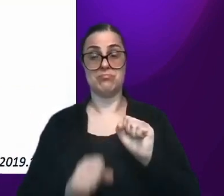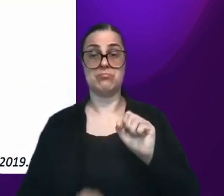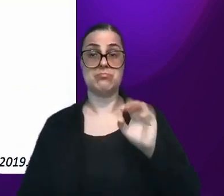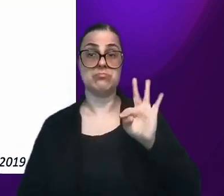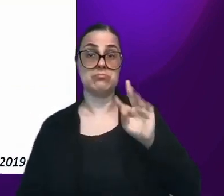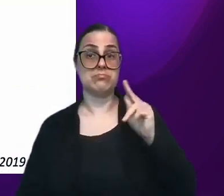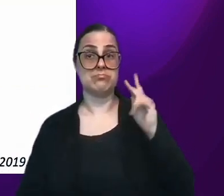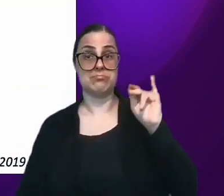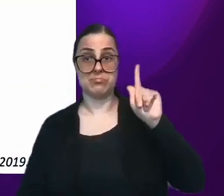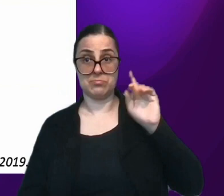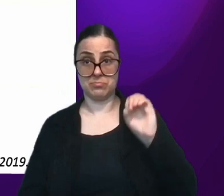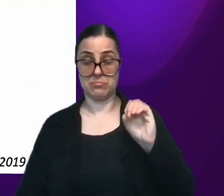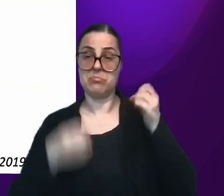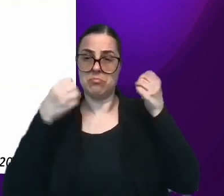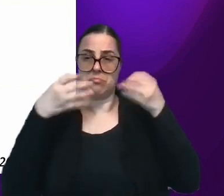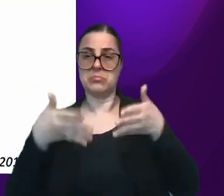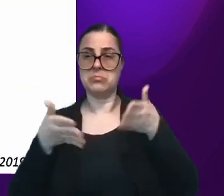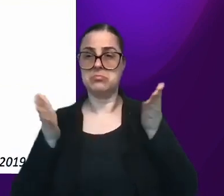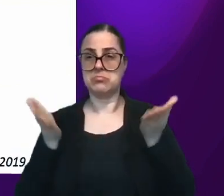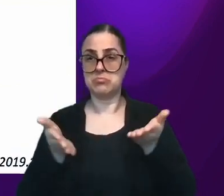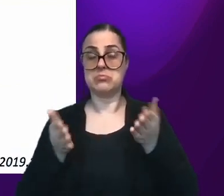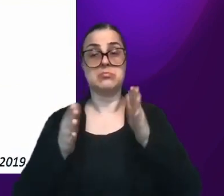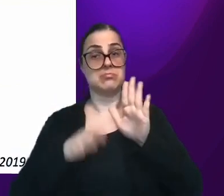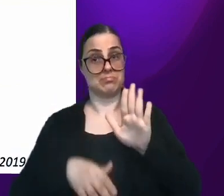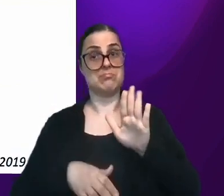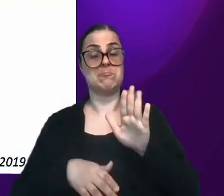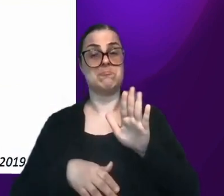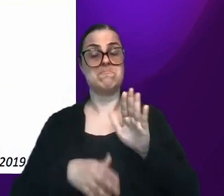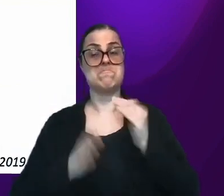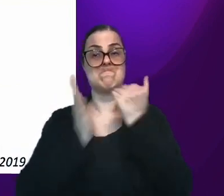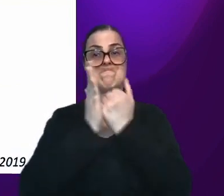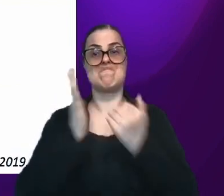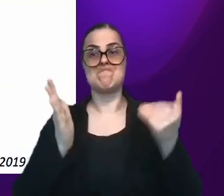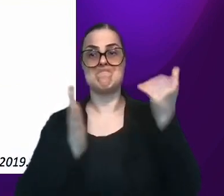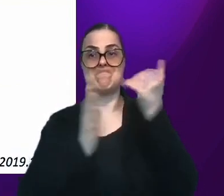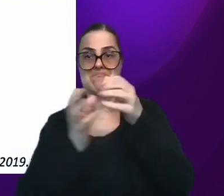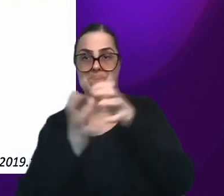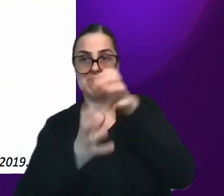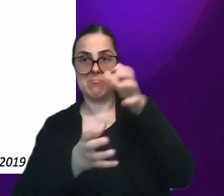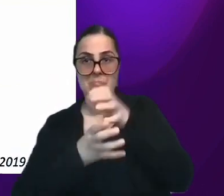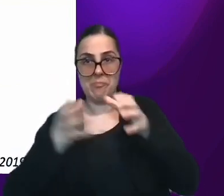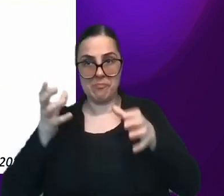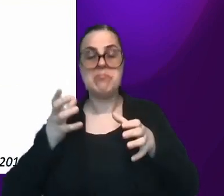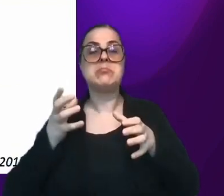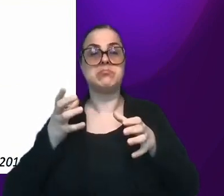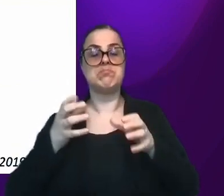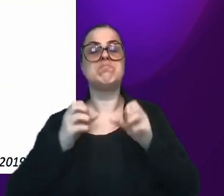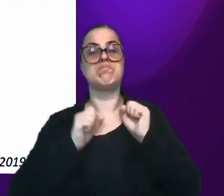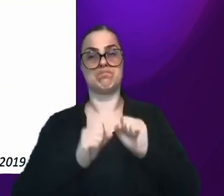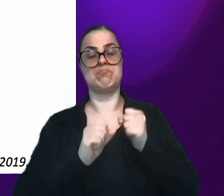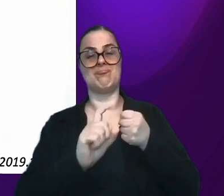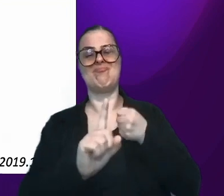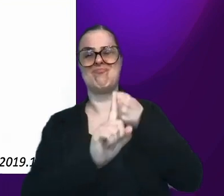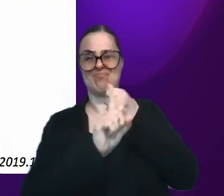duro, sobrecarga volêmica impacta nos demais territórios orgânicos, em particular no rim,